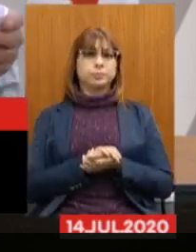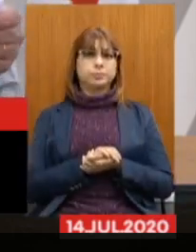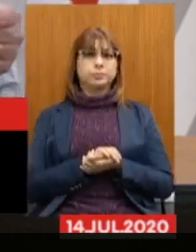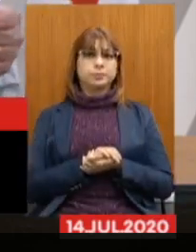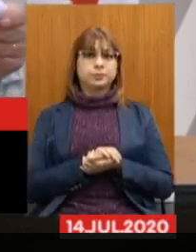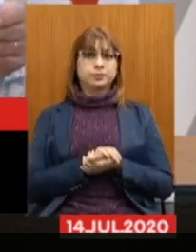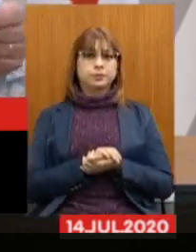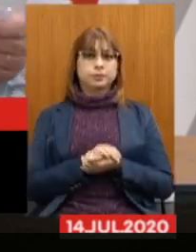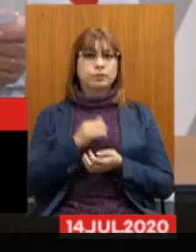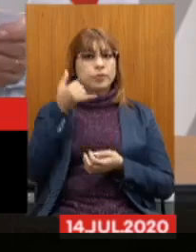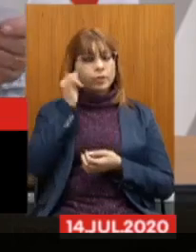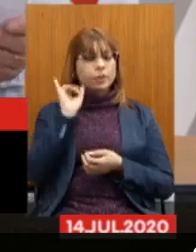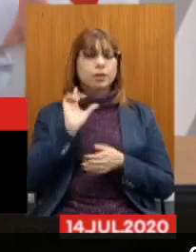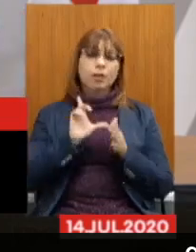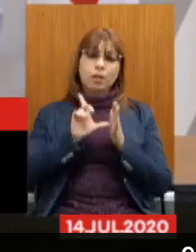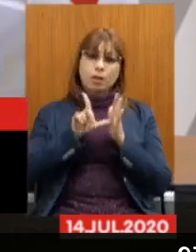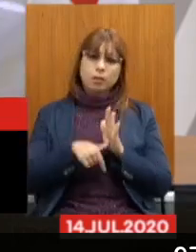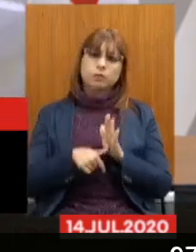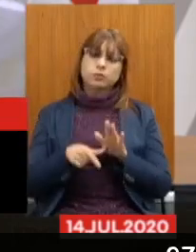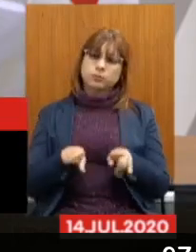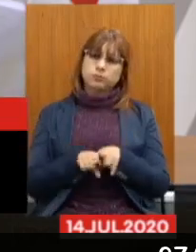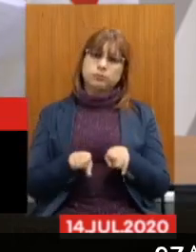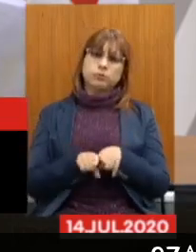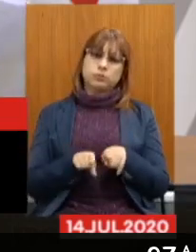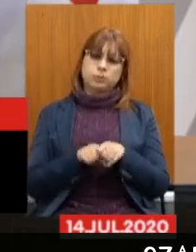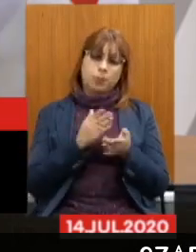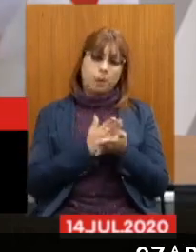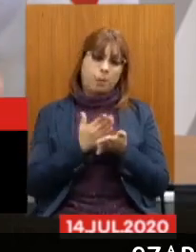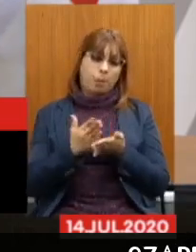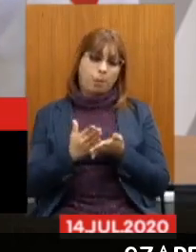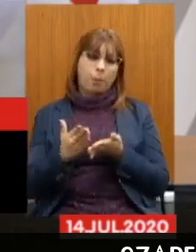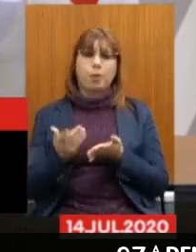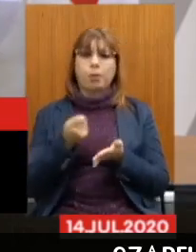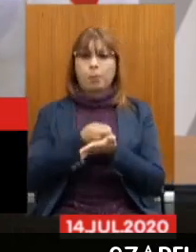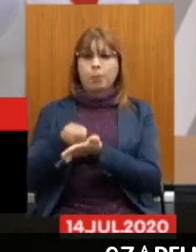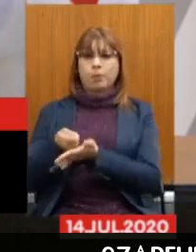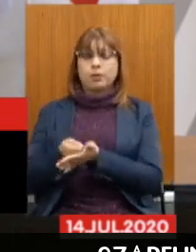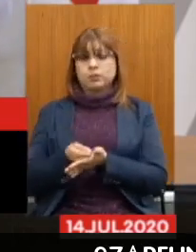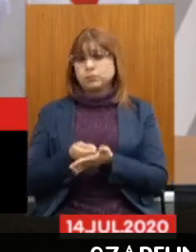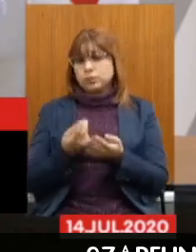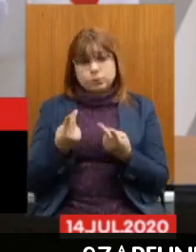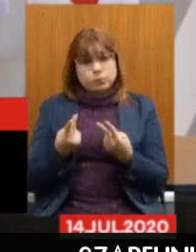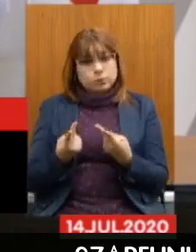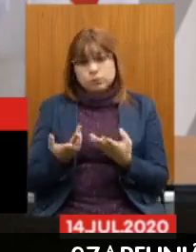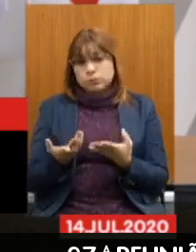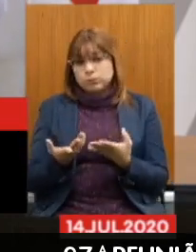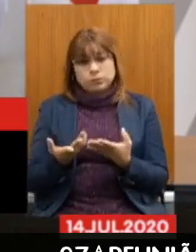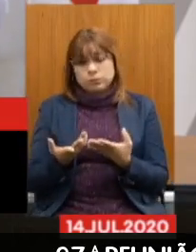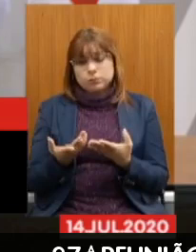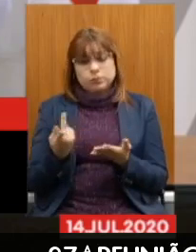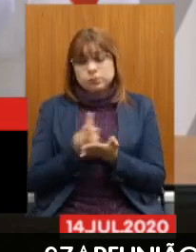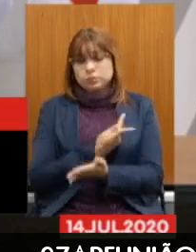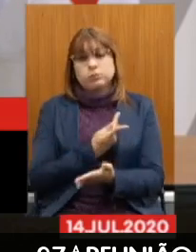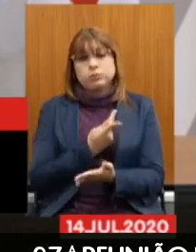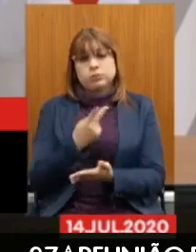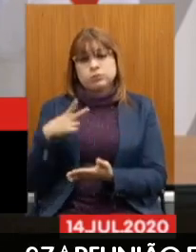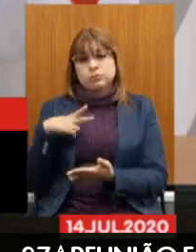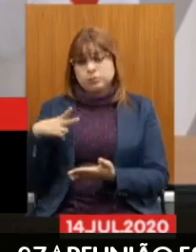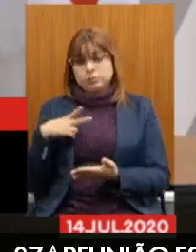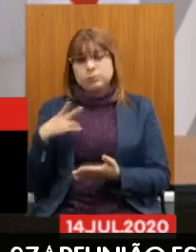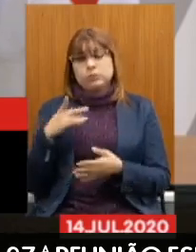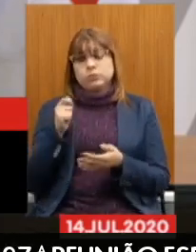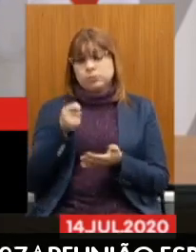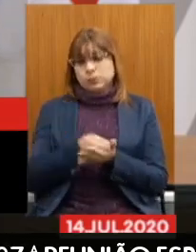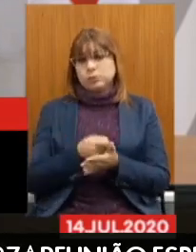sem atrasos e parcelamentos, tal qual é para todo funcionário da iniciativa privada. Esquece,